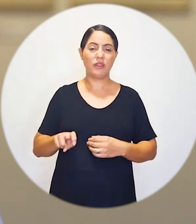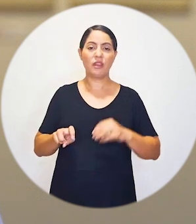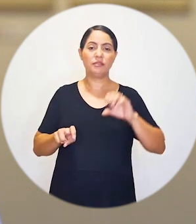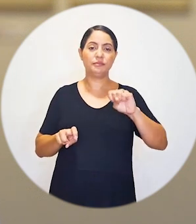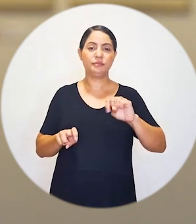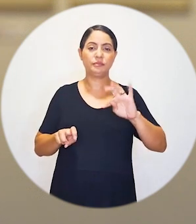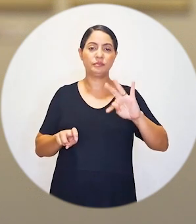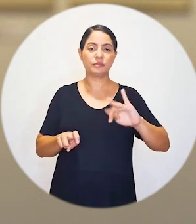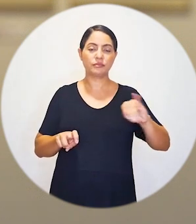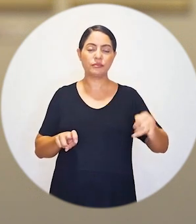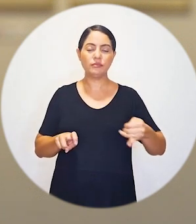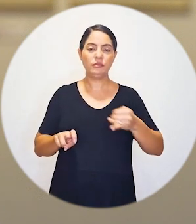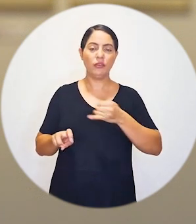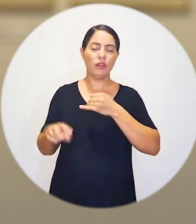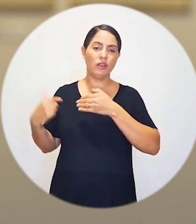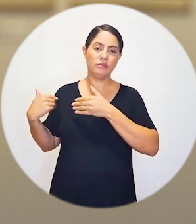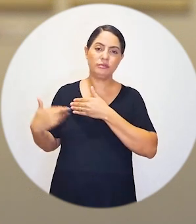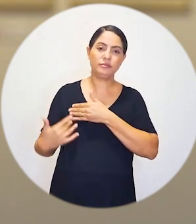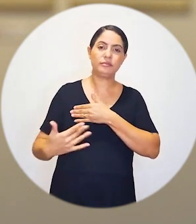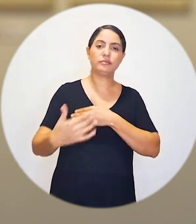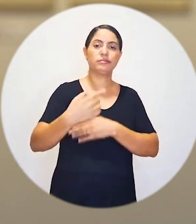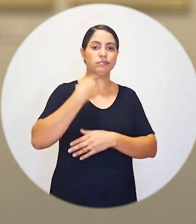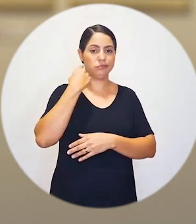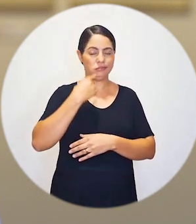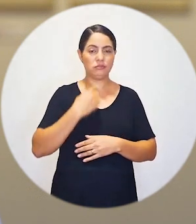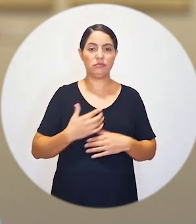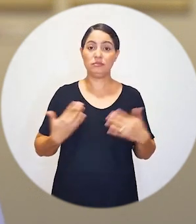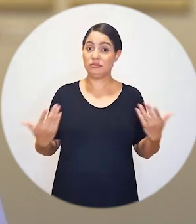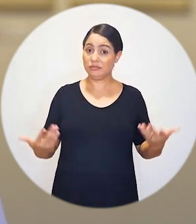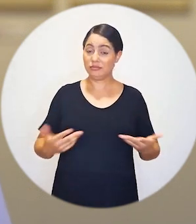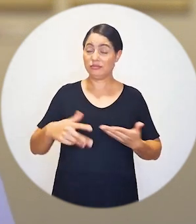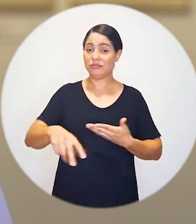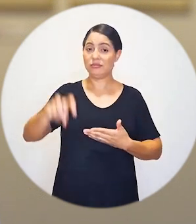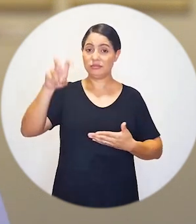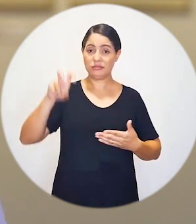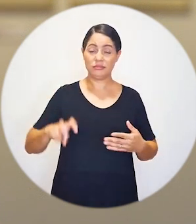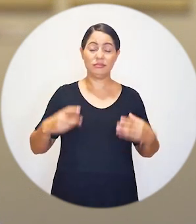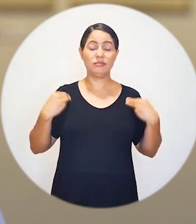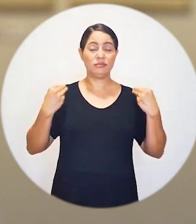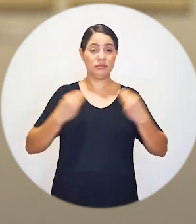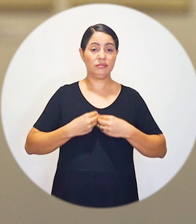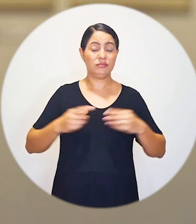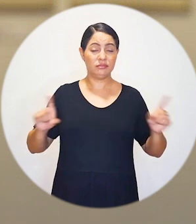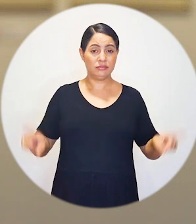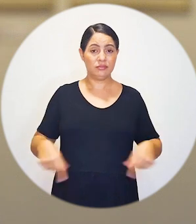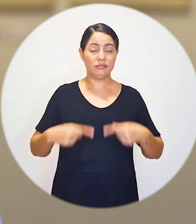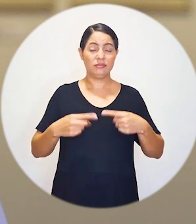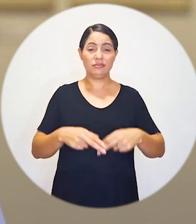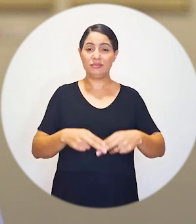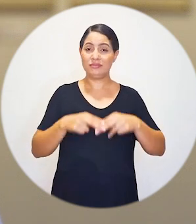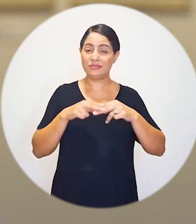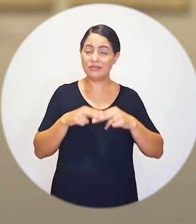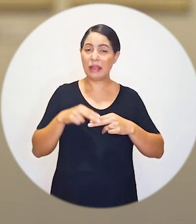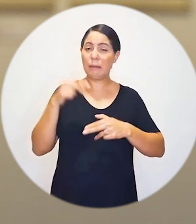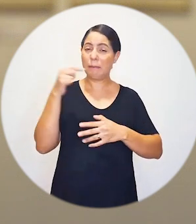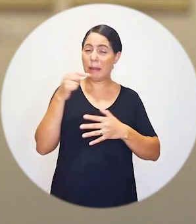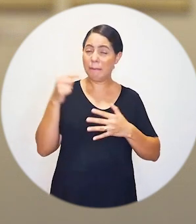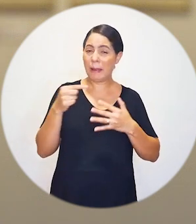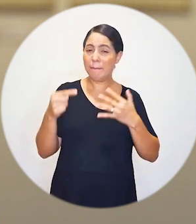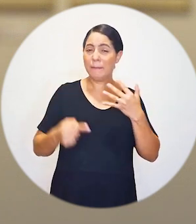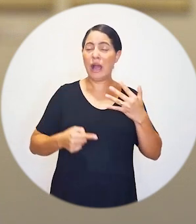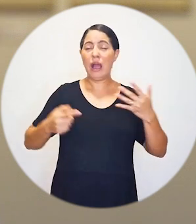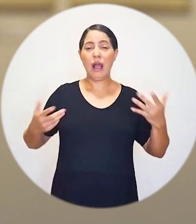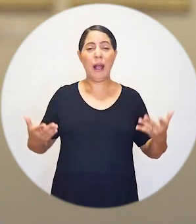no Superior Tribunal de Justiça após uma longa trajetória como advogada. A ministra enfrentou desafios como o alto volume